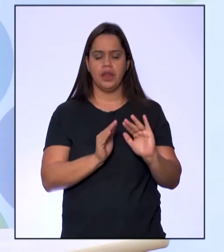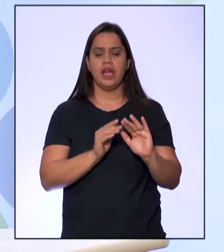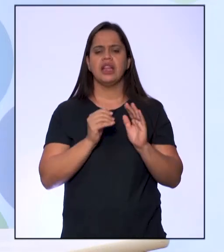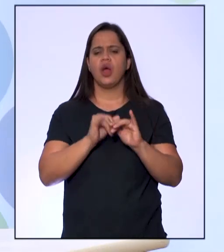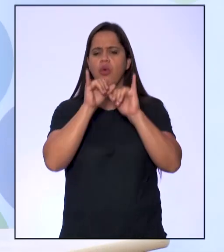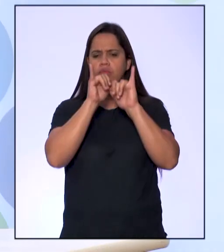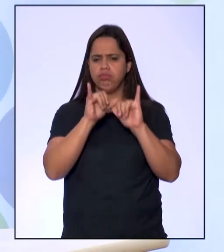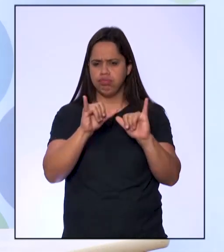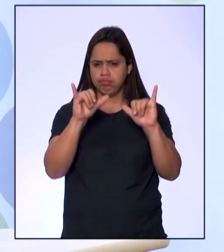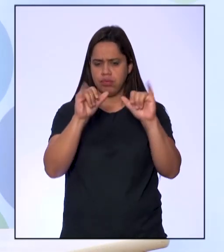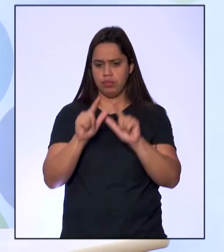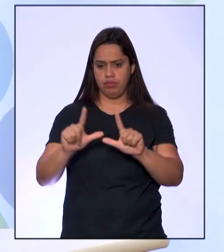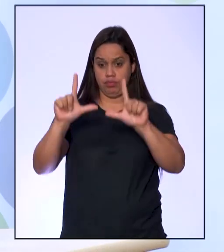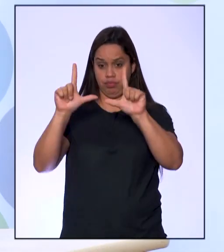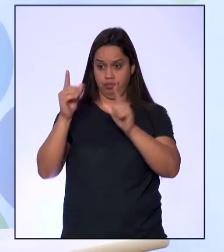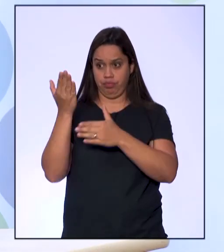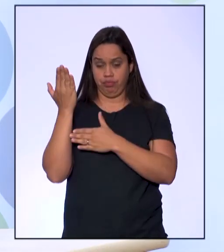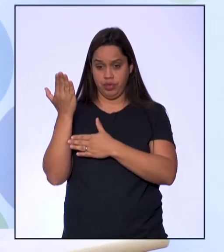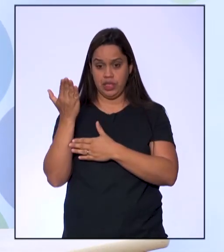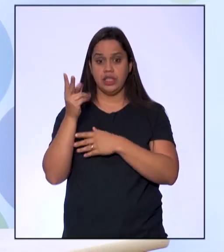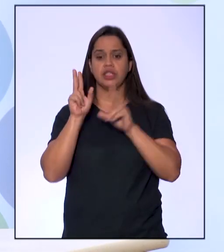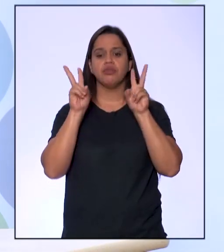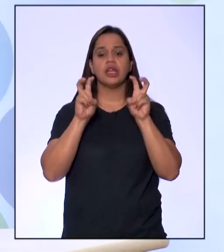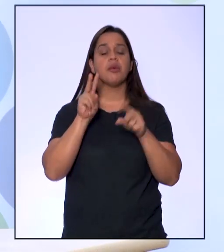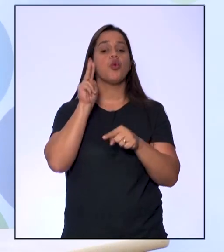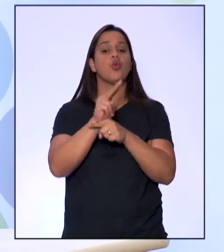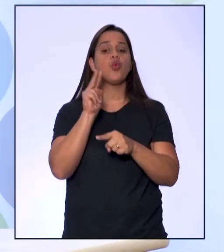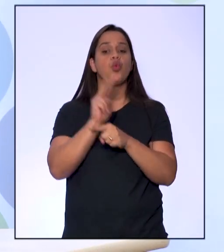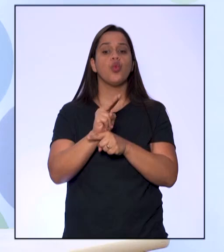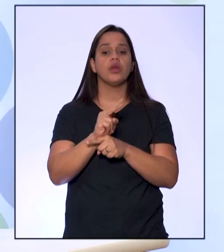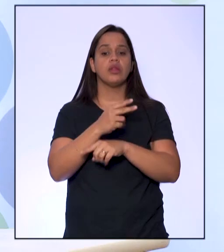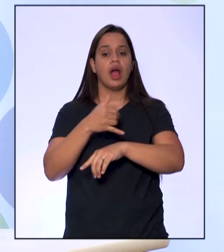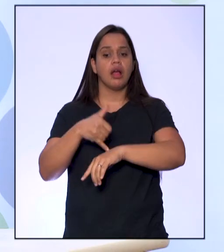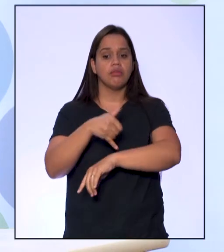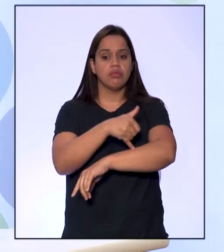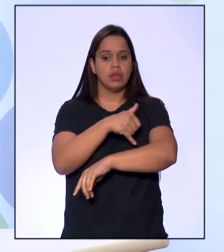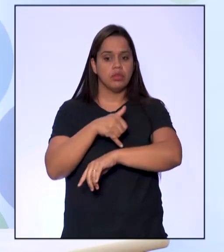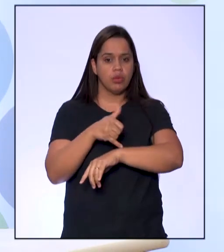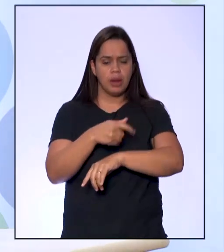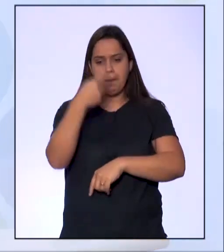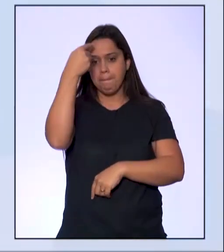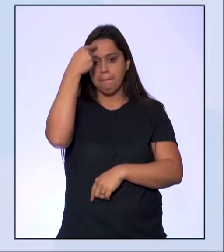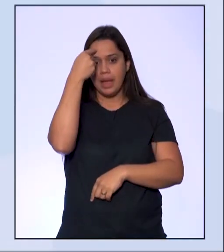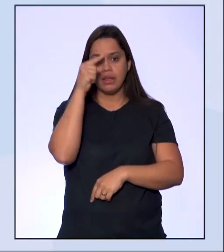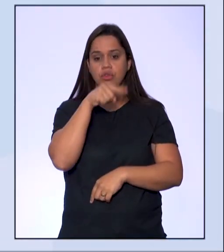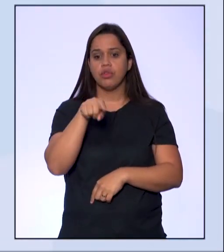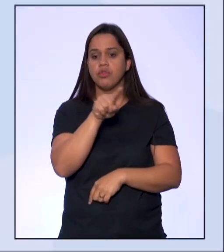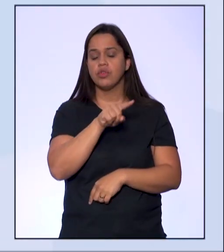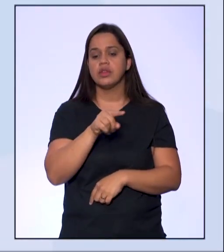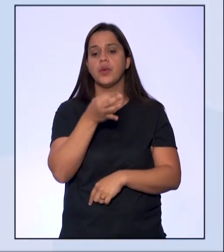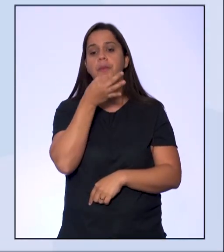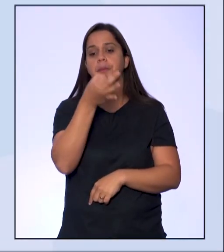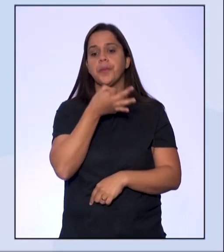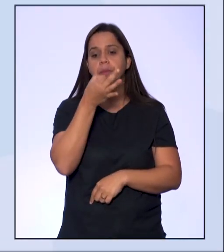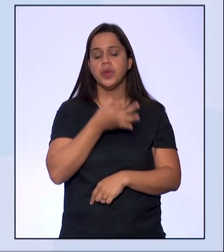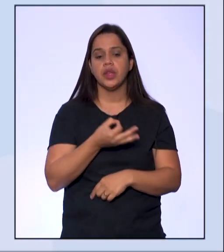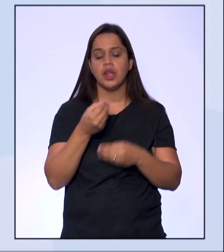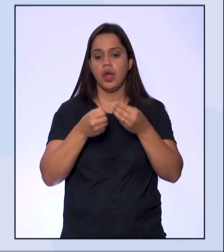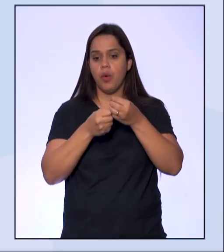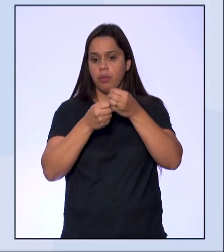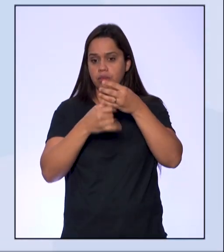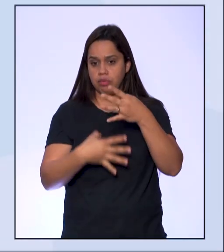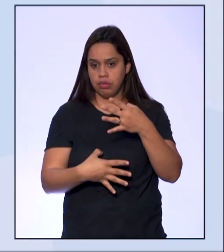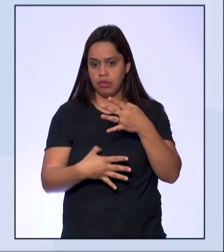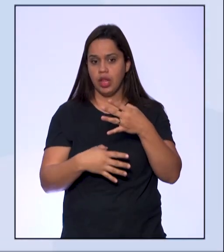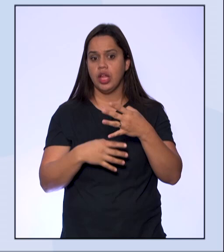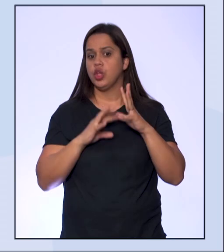da tatuagem, pensem no que vocês têm, na opinião que vocês vão dar agora no chat sobre o que